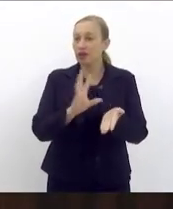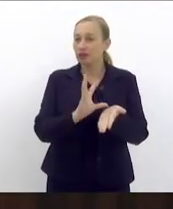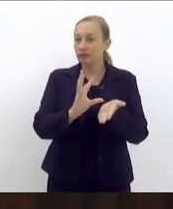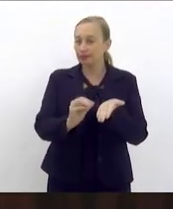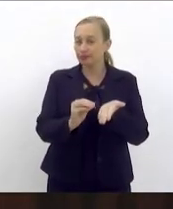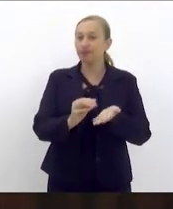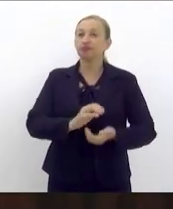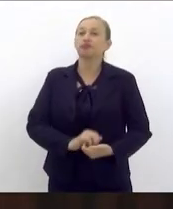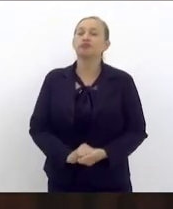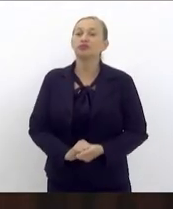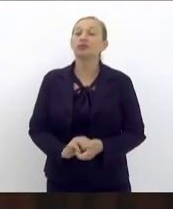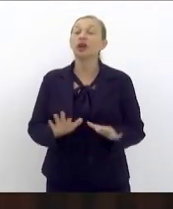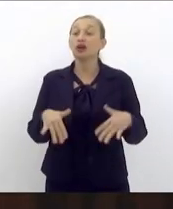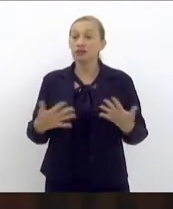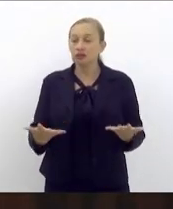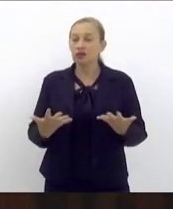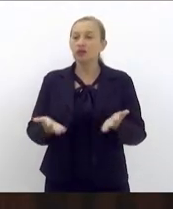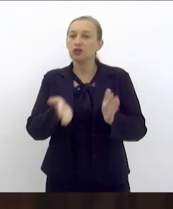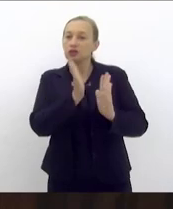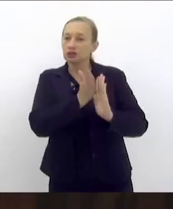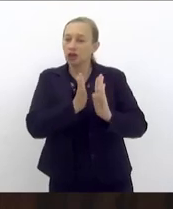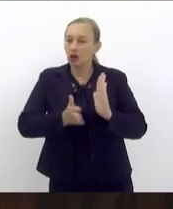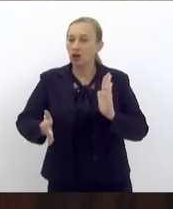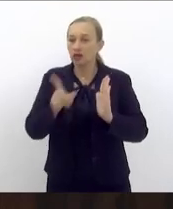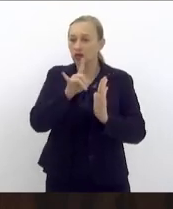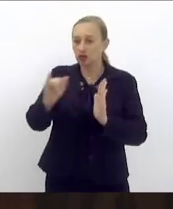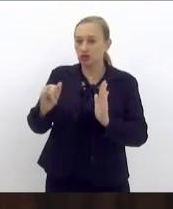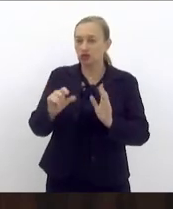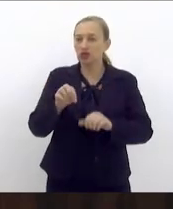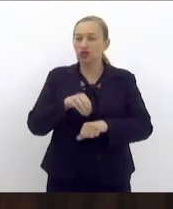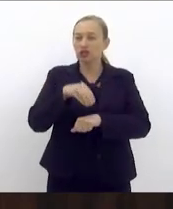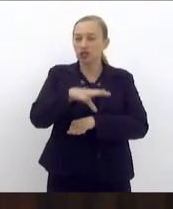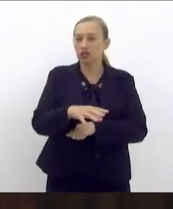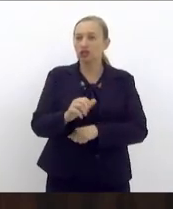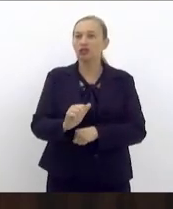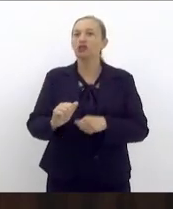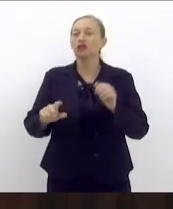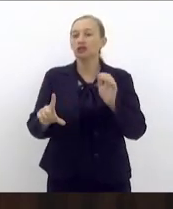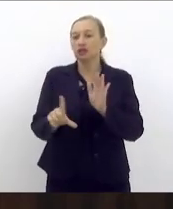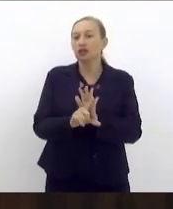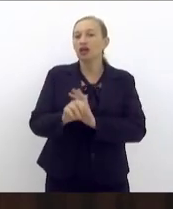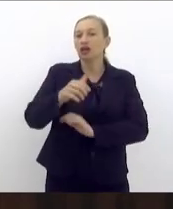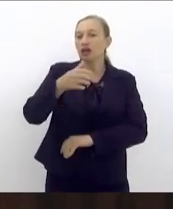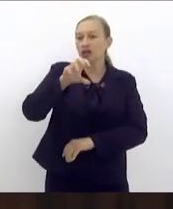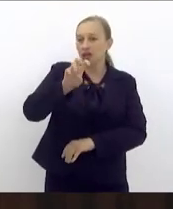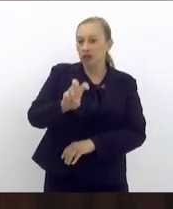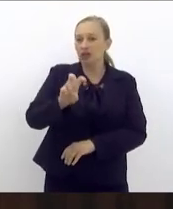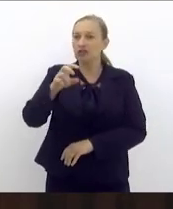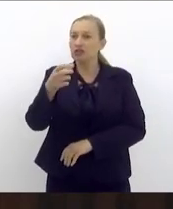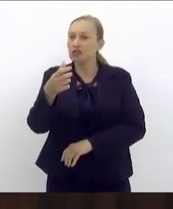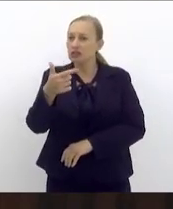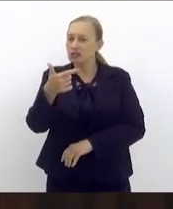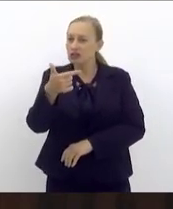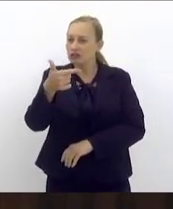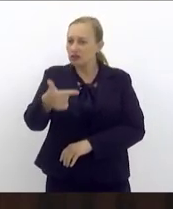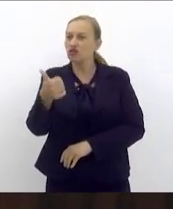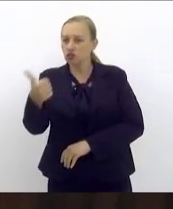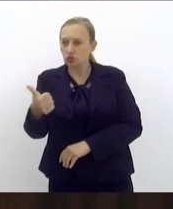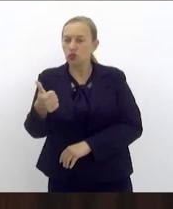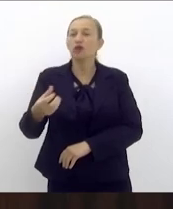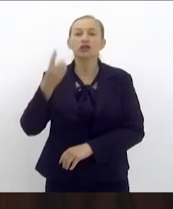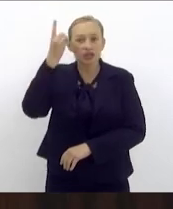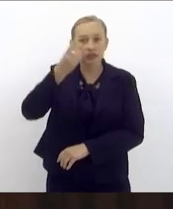então na ordem do dia anuncio indicação Legislativa 505 de 21 de autoria do deputado